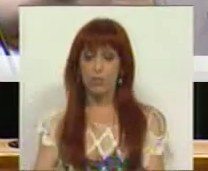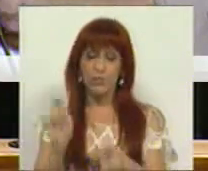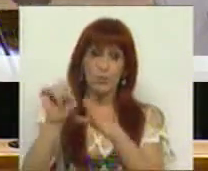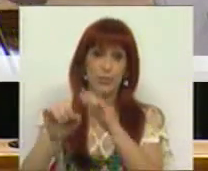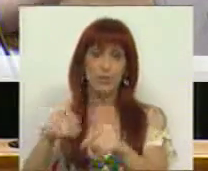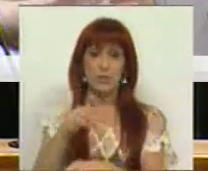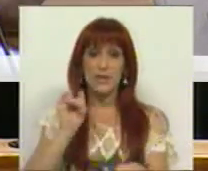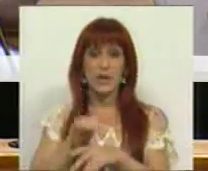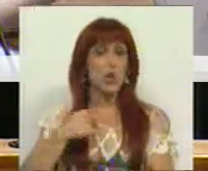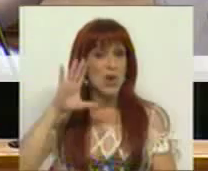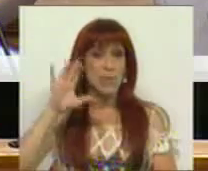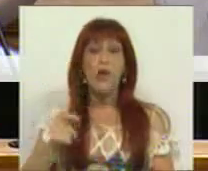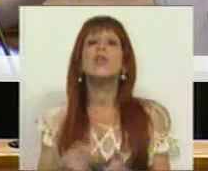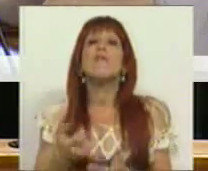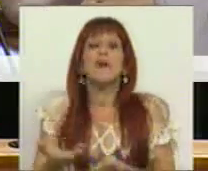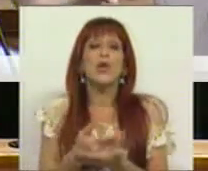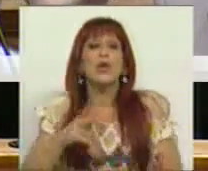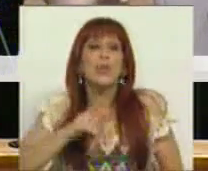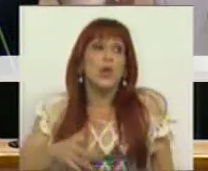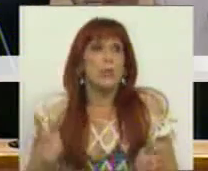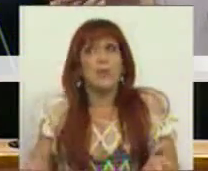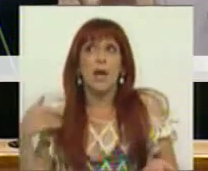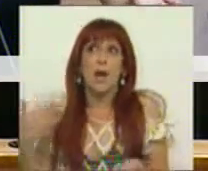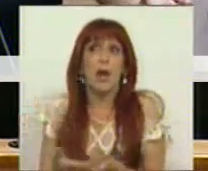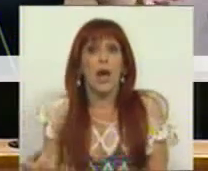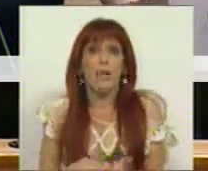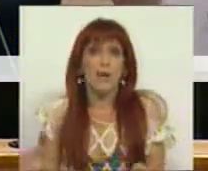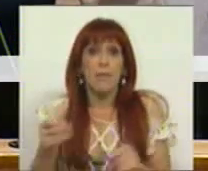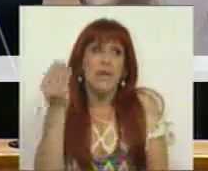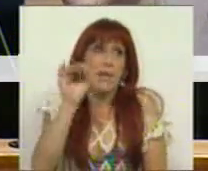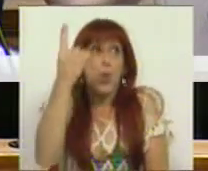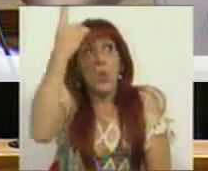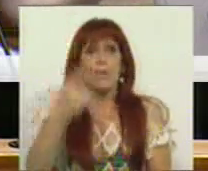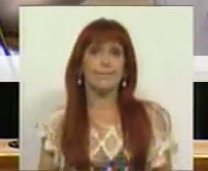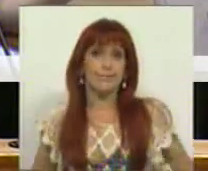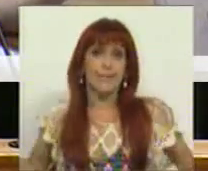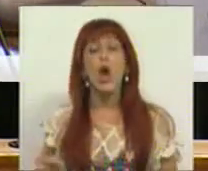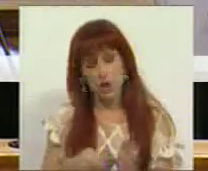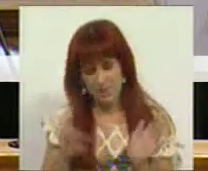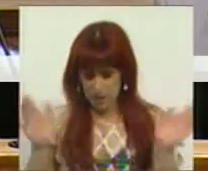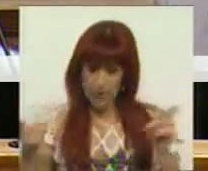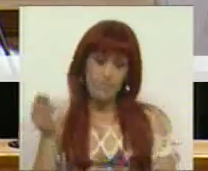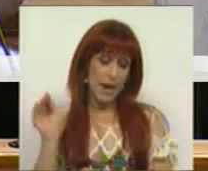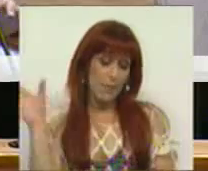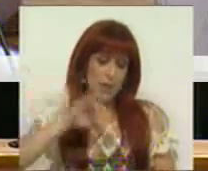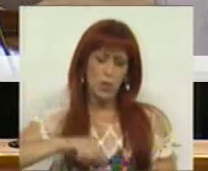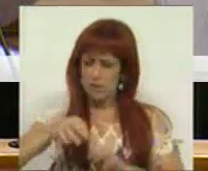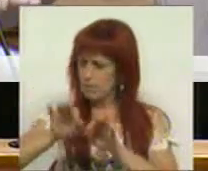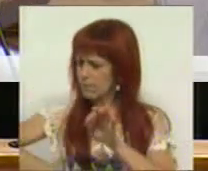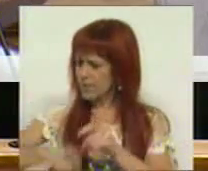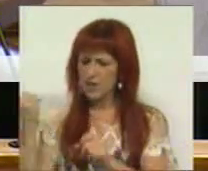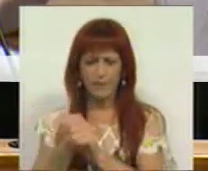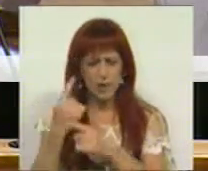não sabíamos, afinal o que falta à economia portuguesa, ou o que tem faltado, é mais um banco, é mesmo o que nós necessitamos, é de rasgar